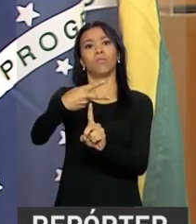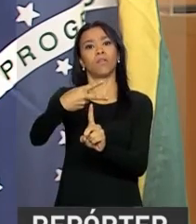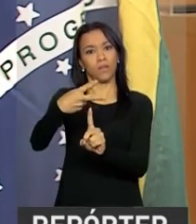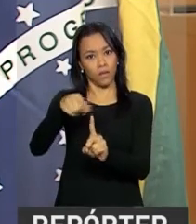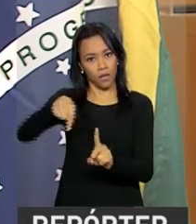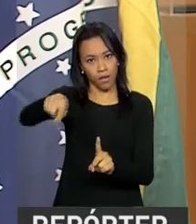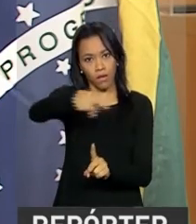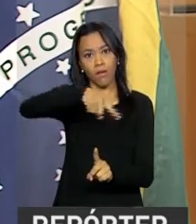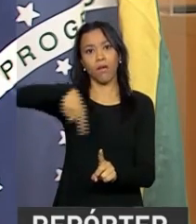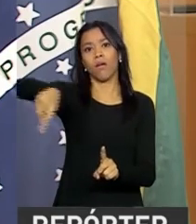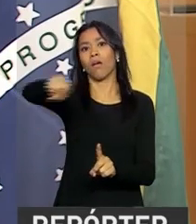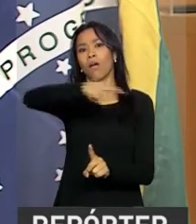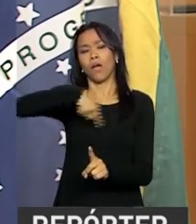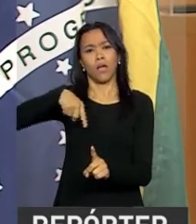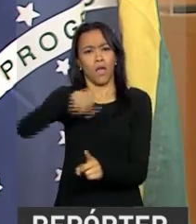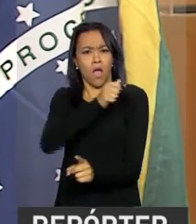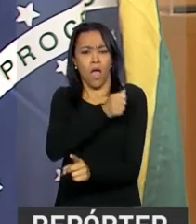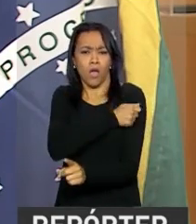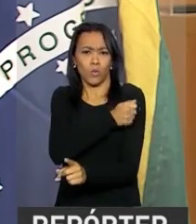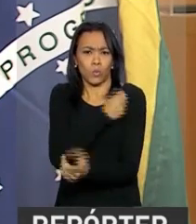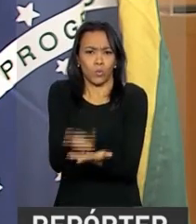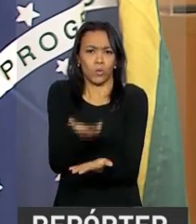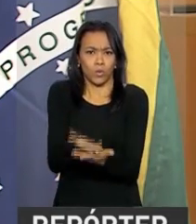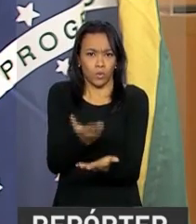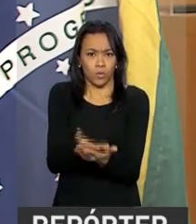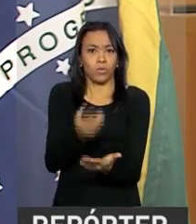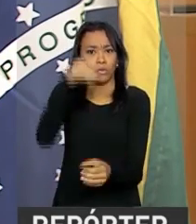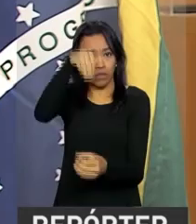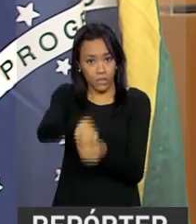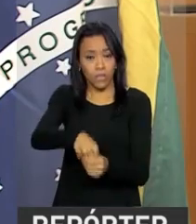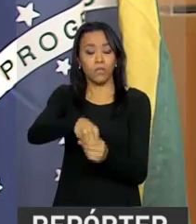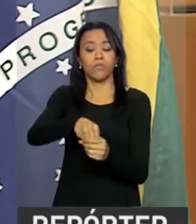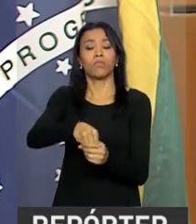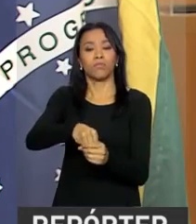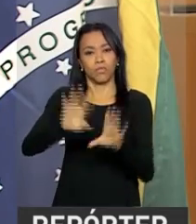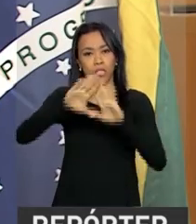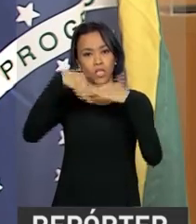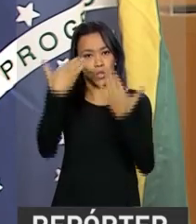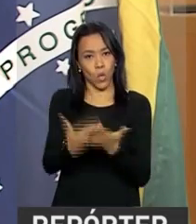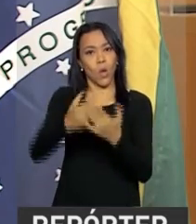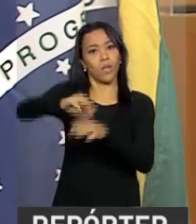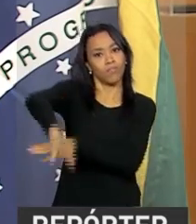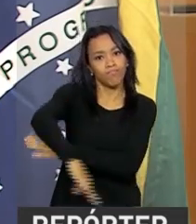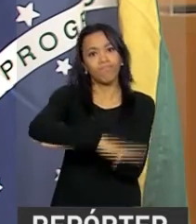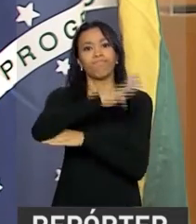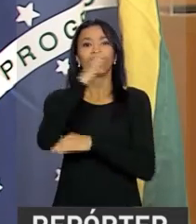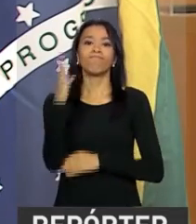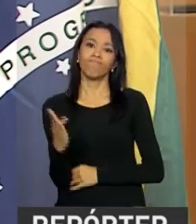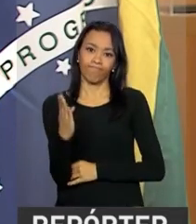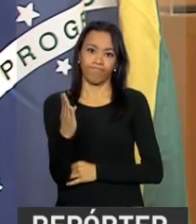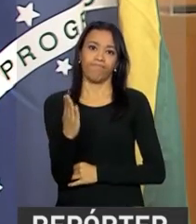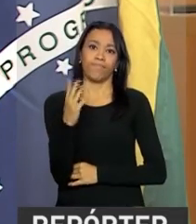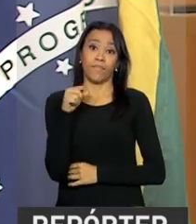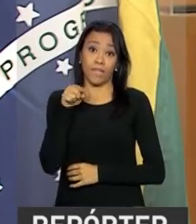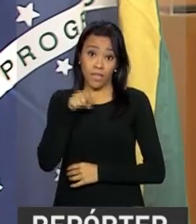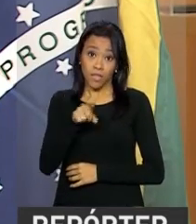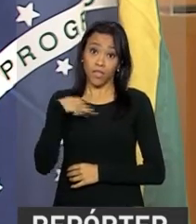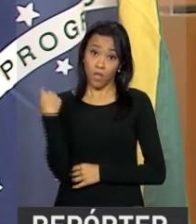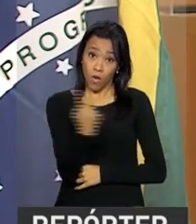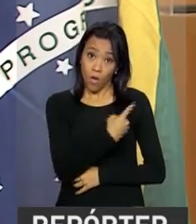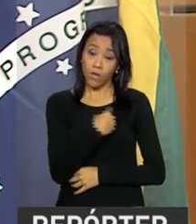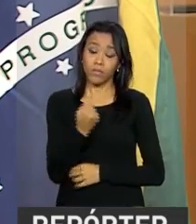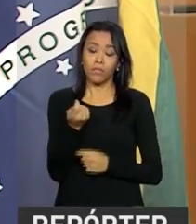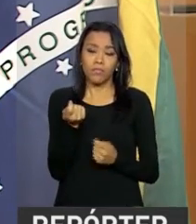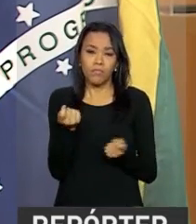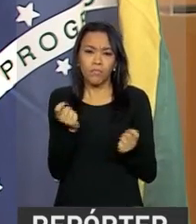universo total de estudantes atendidos dentro do princípio de escola em tempo integral fazendo com que a gente possa se